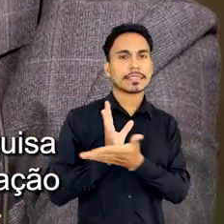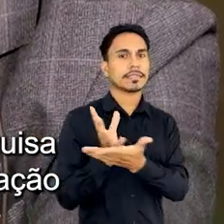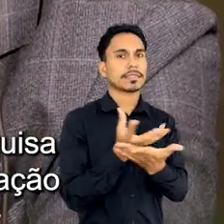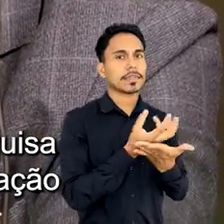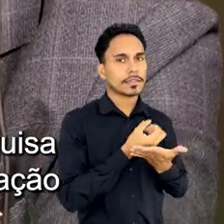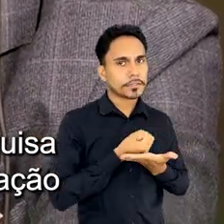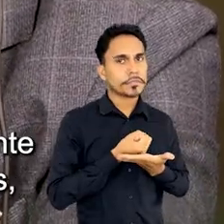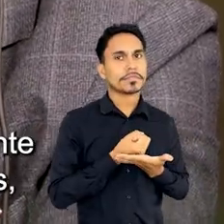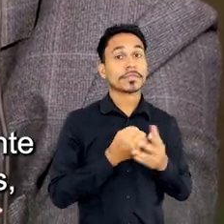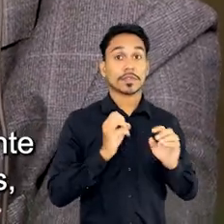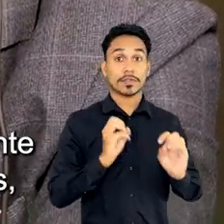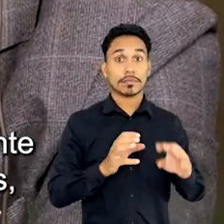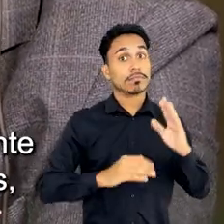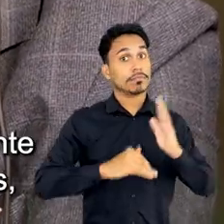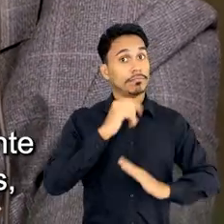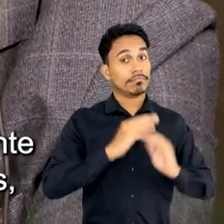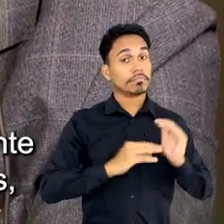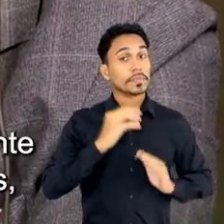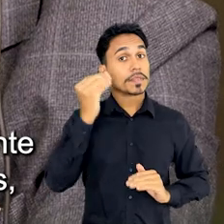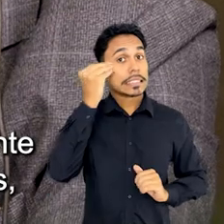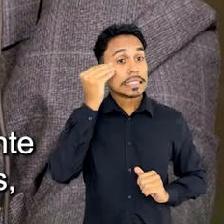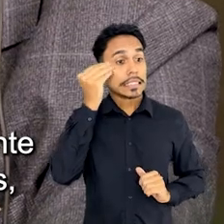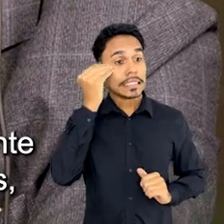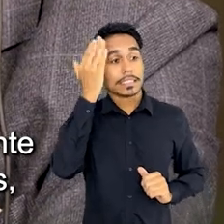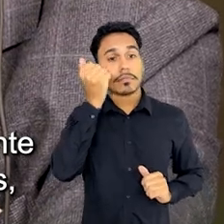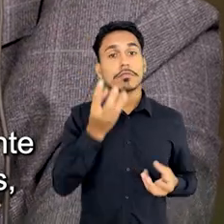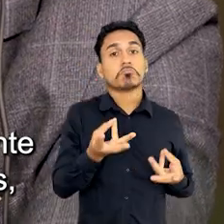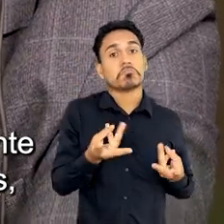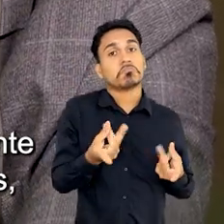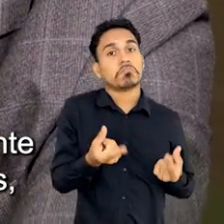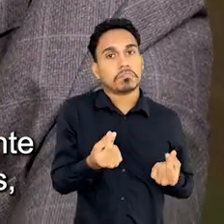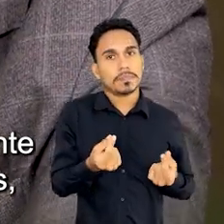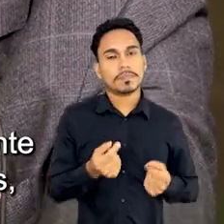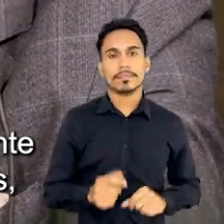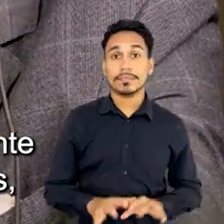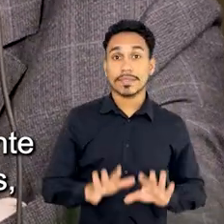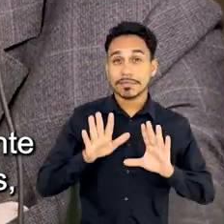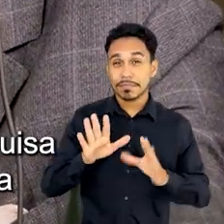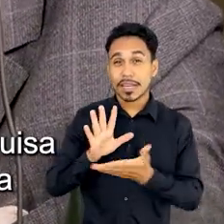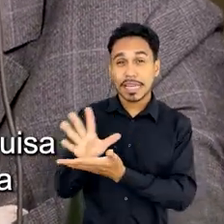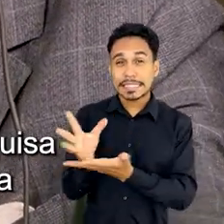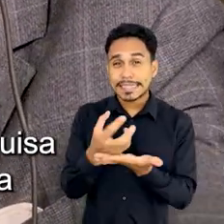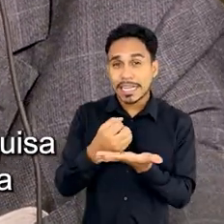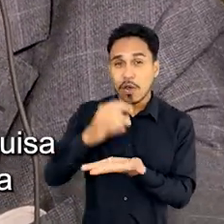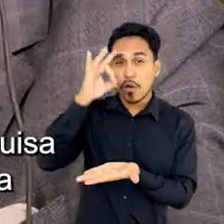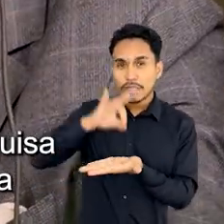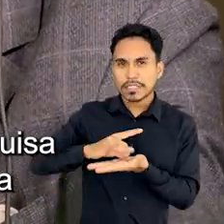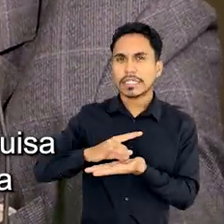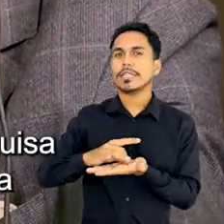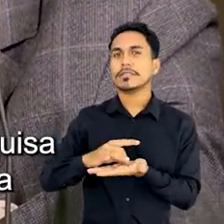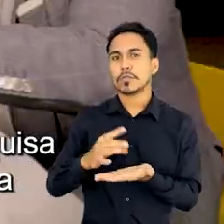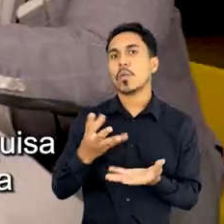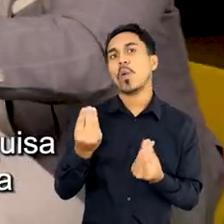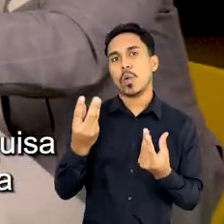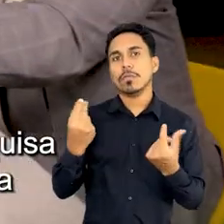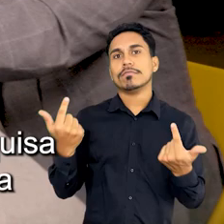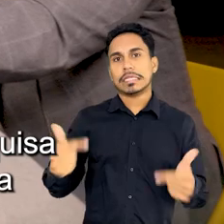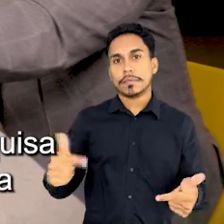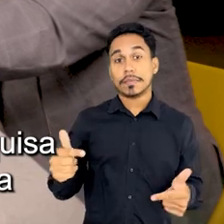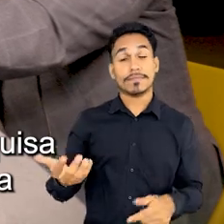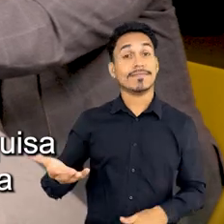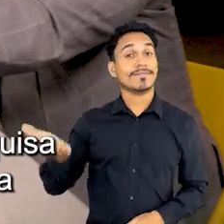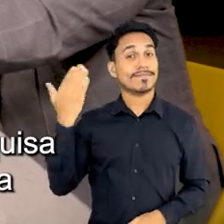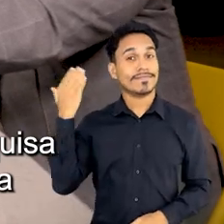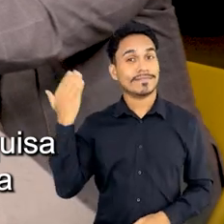vem muito discutindo na avaliação de educação profissional é uma coisa que a gente vai tentar prospectar isso nas bases oficiais quantos que trabalhavam a gente fez uma pesquisa de